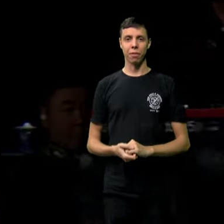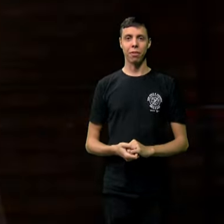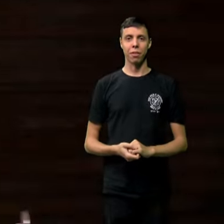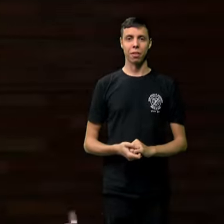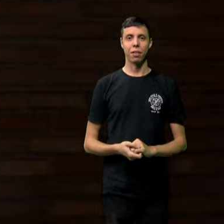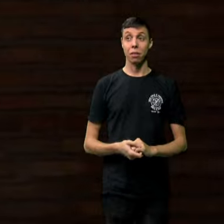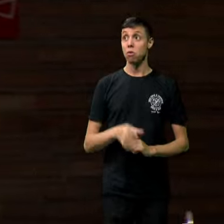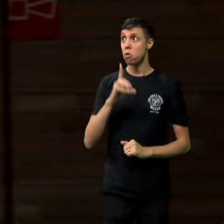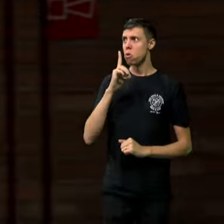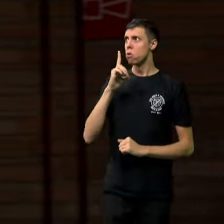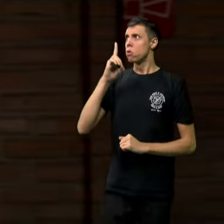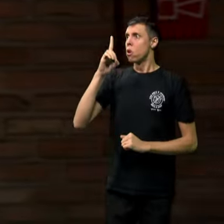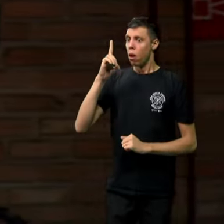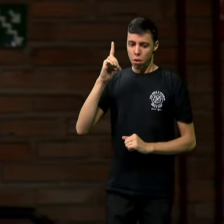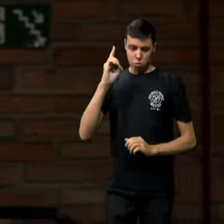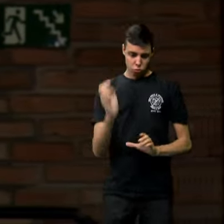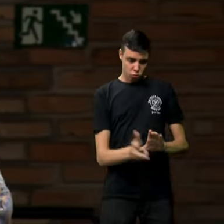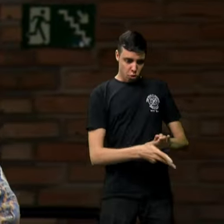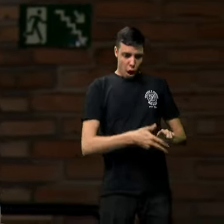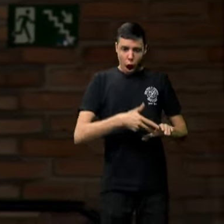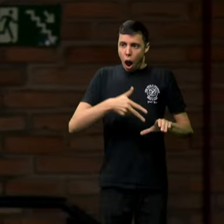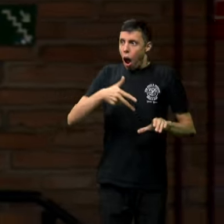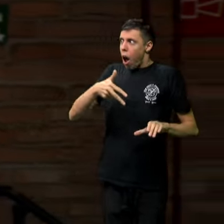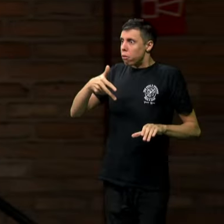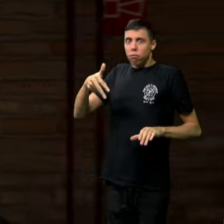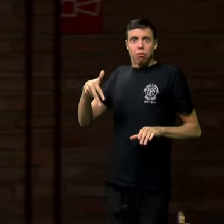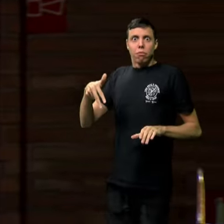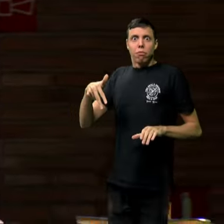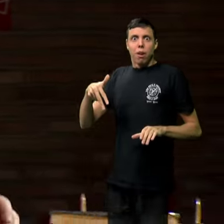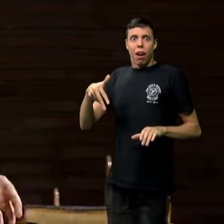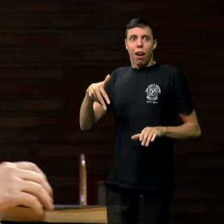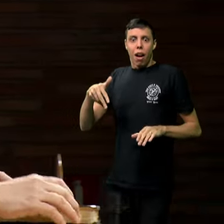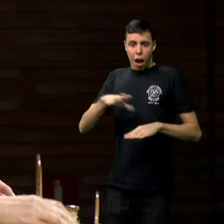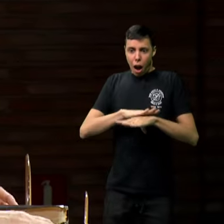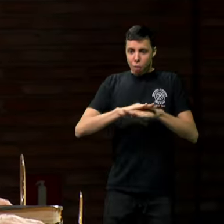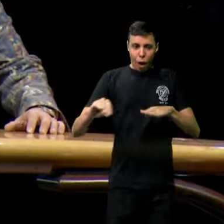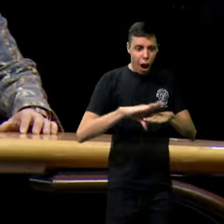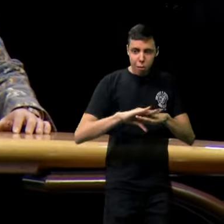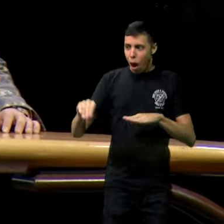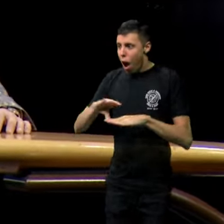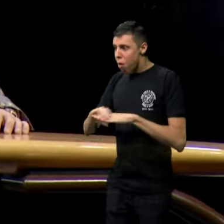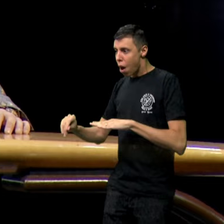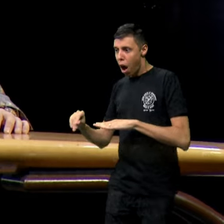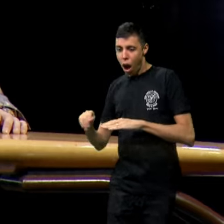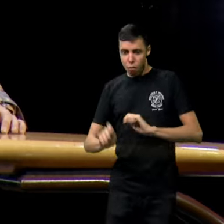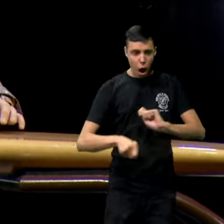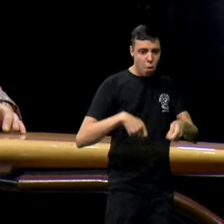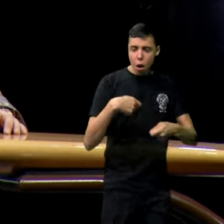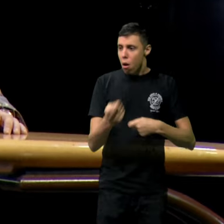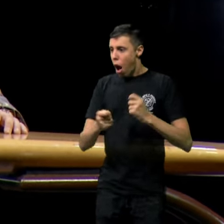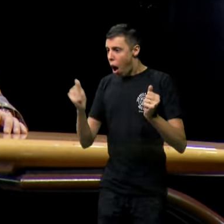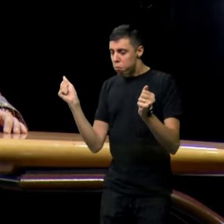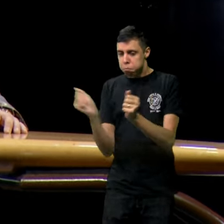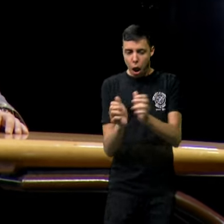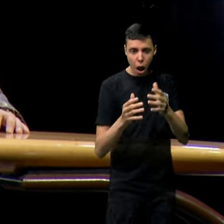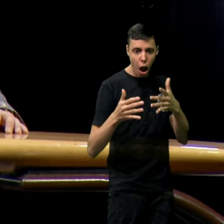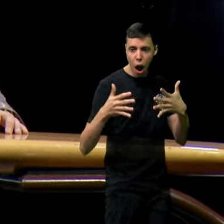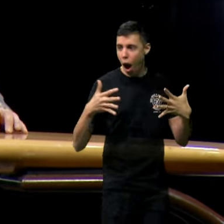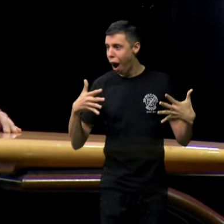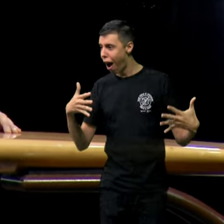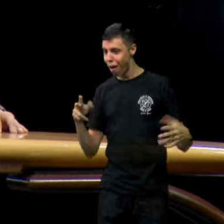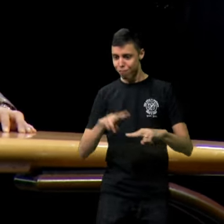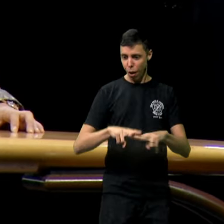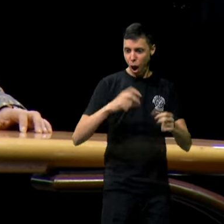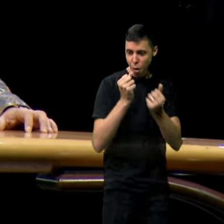Ele é Deus que levanta os mortos, que cura os enfermos, que faz milagres, sinais, maravilha, que tira os presos das cárceis,